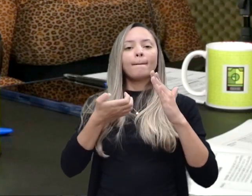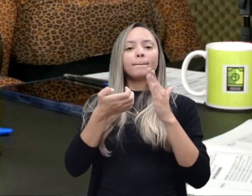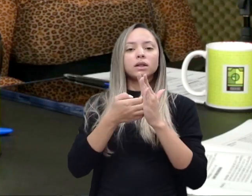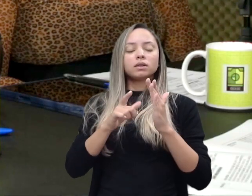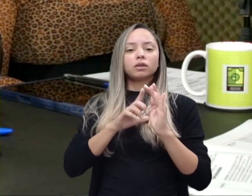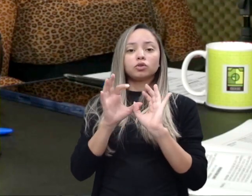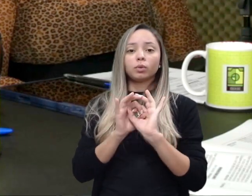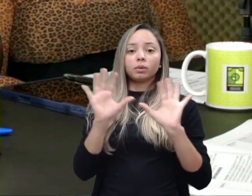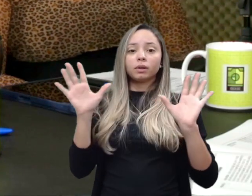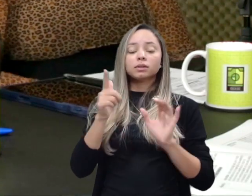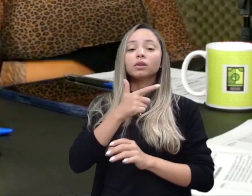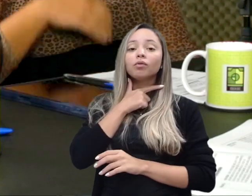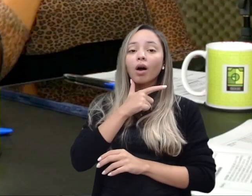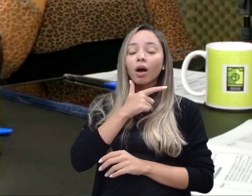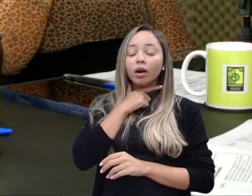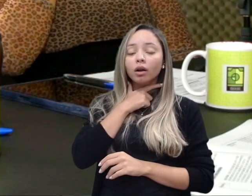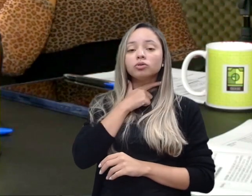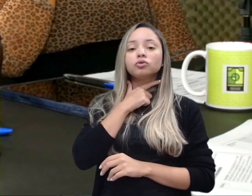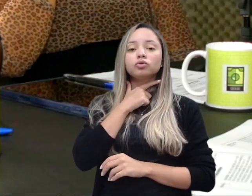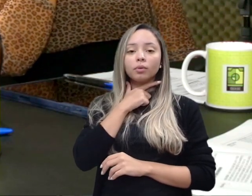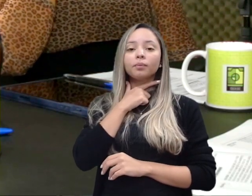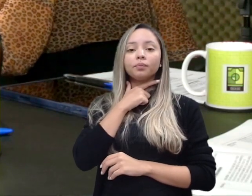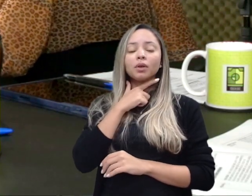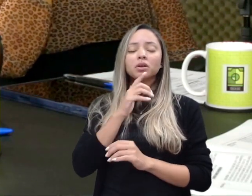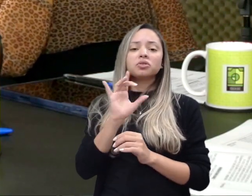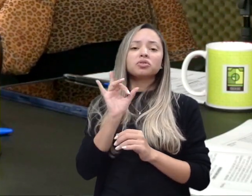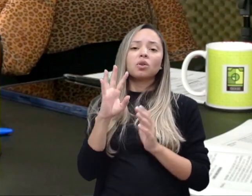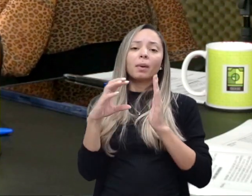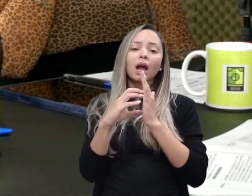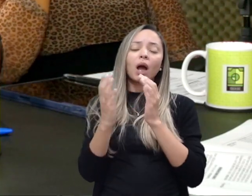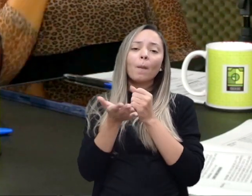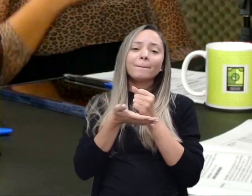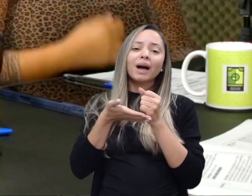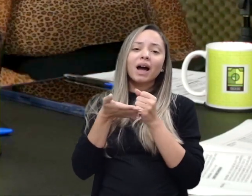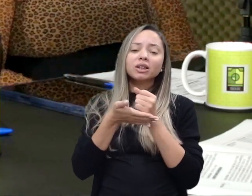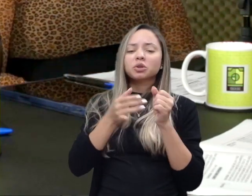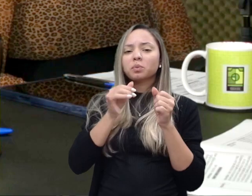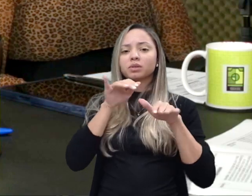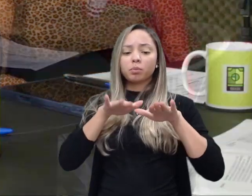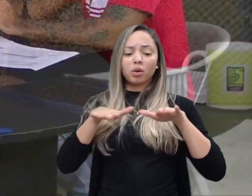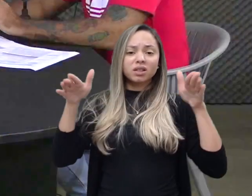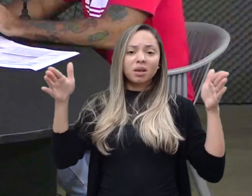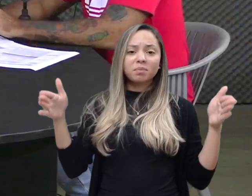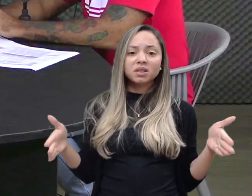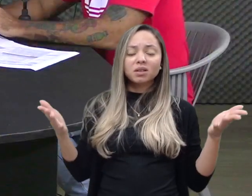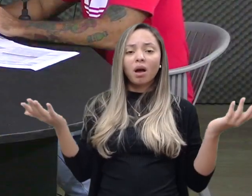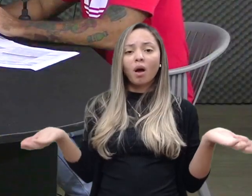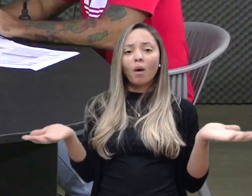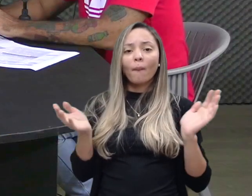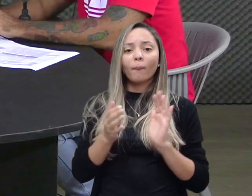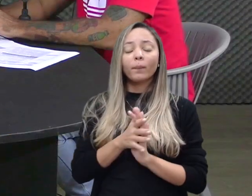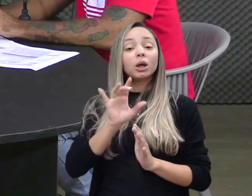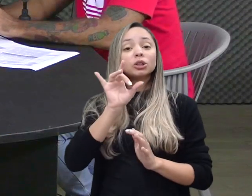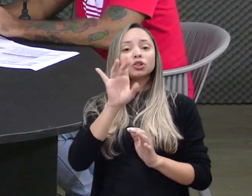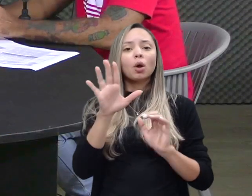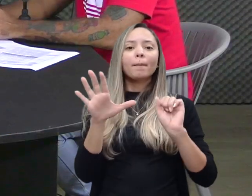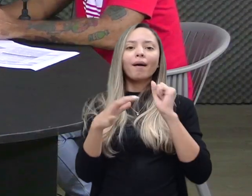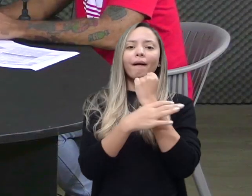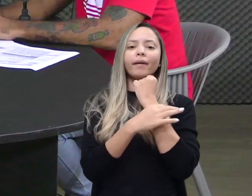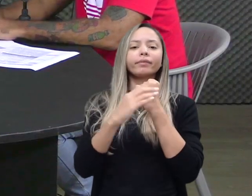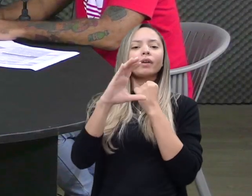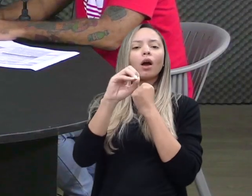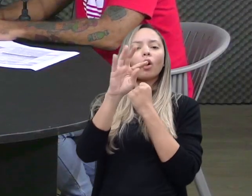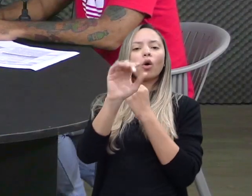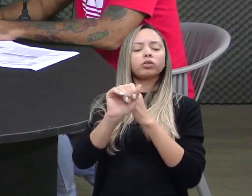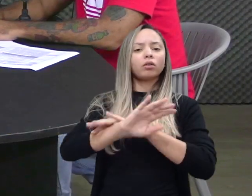disponibilizando vagas para postos mais básicos. É uma recepção. Talvez seja uma coisa para garantir a cota,